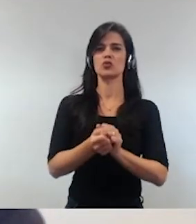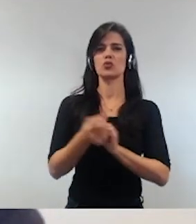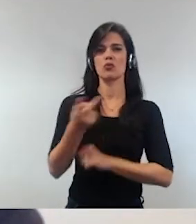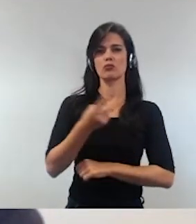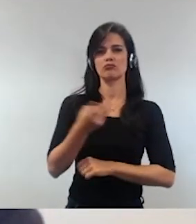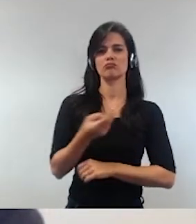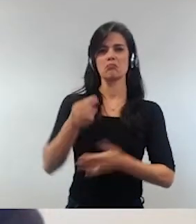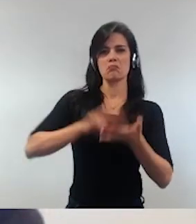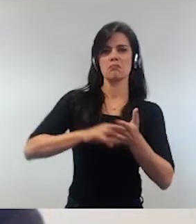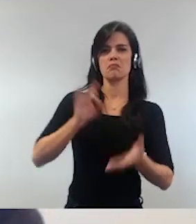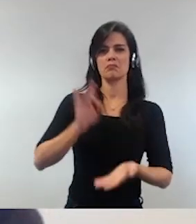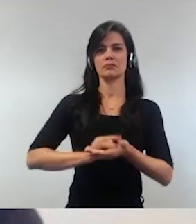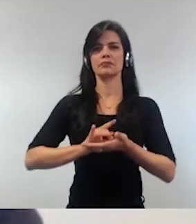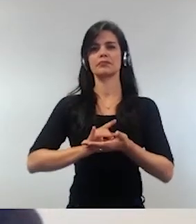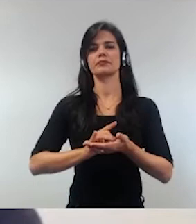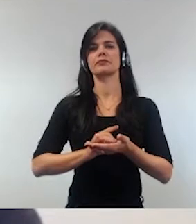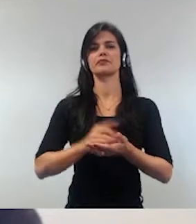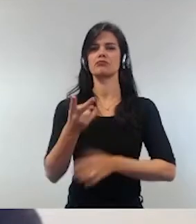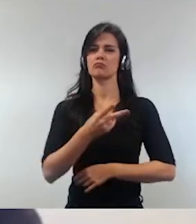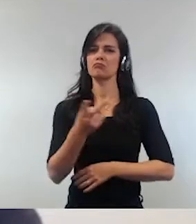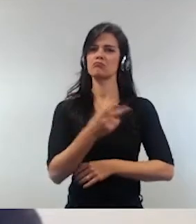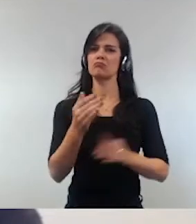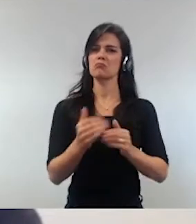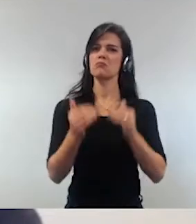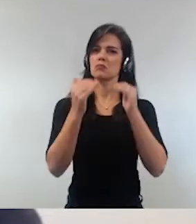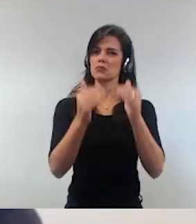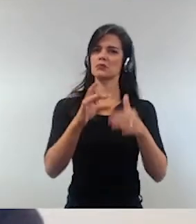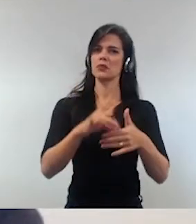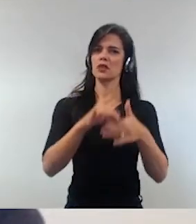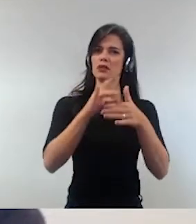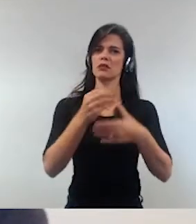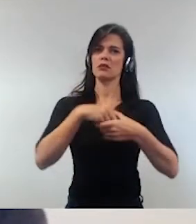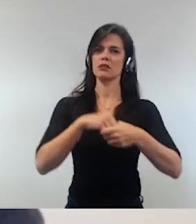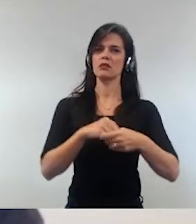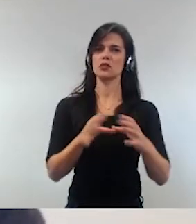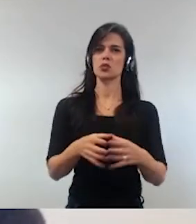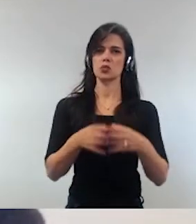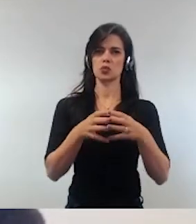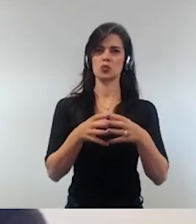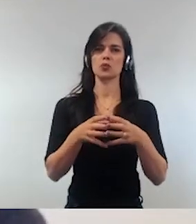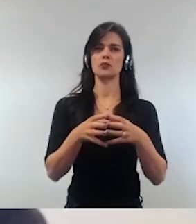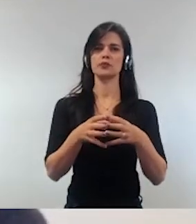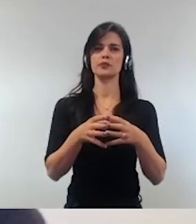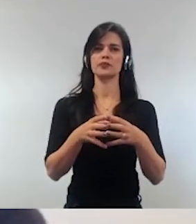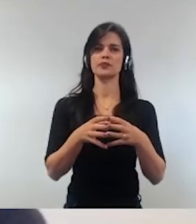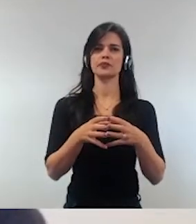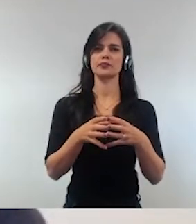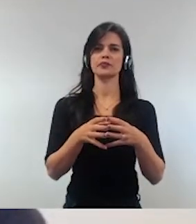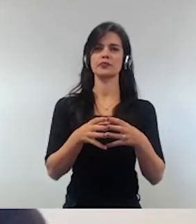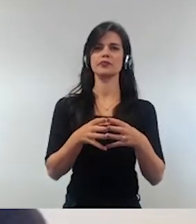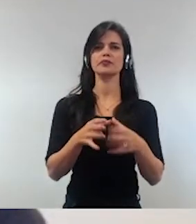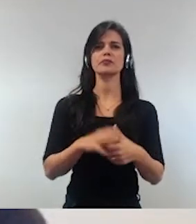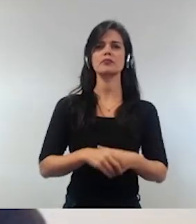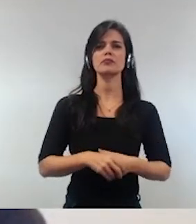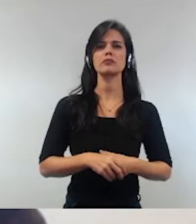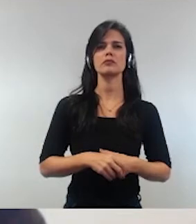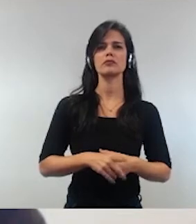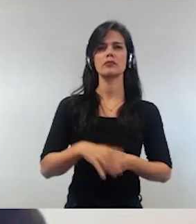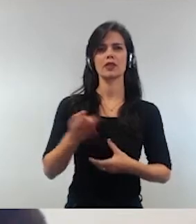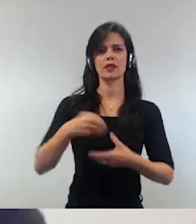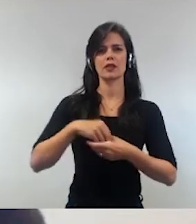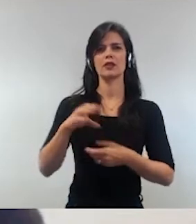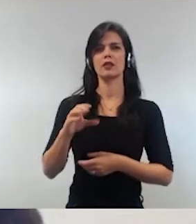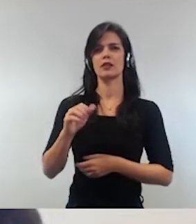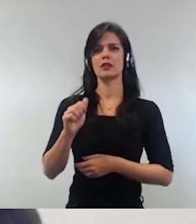dois membros realmente que são expoentes, não só, né, como atributos da própria OAB, como